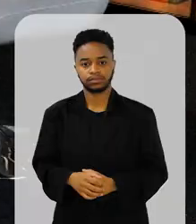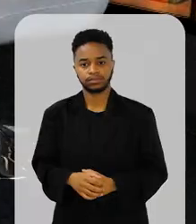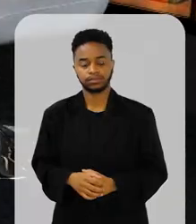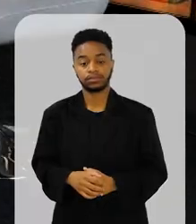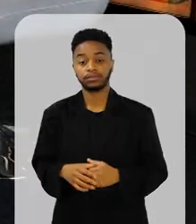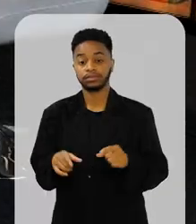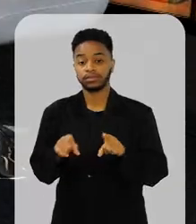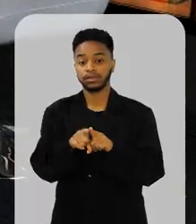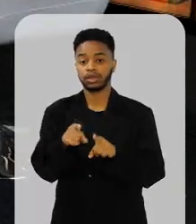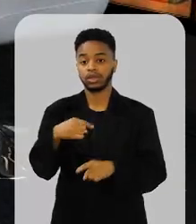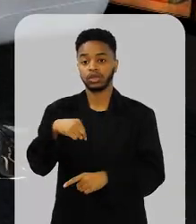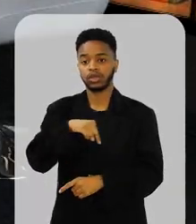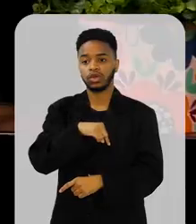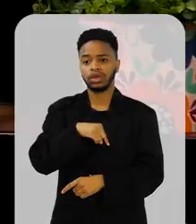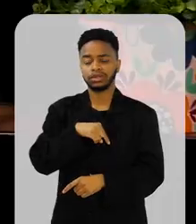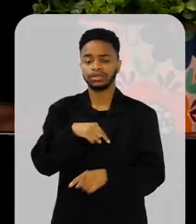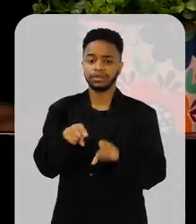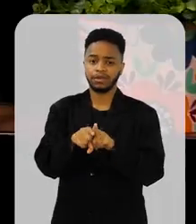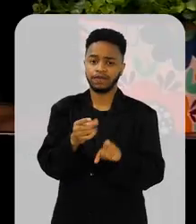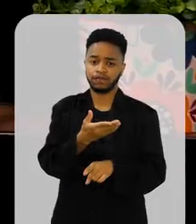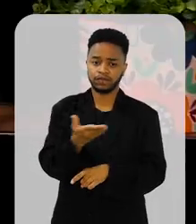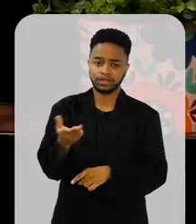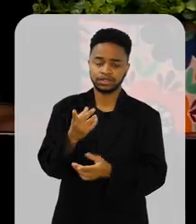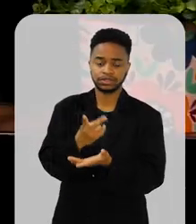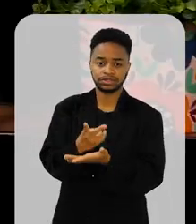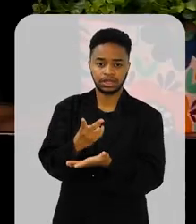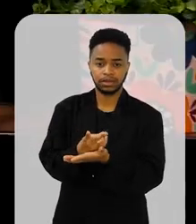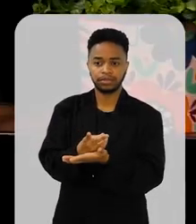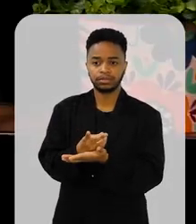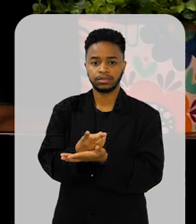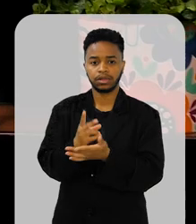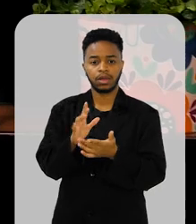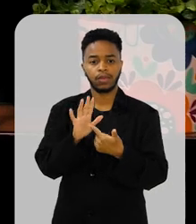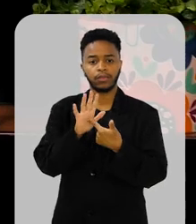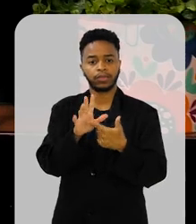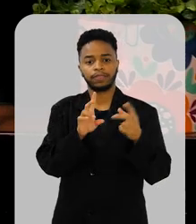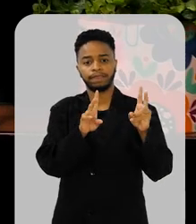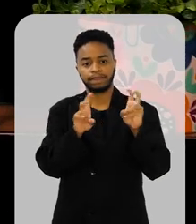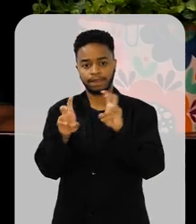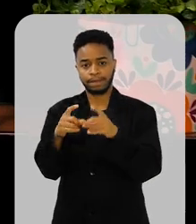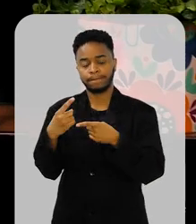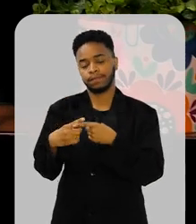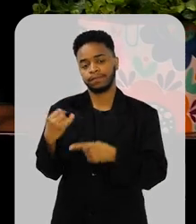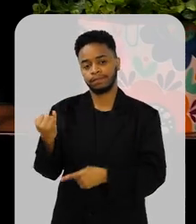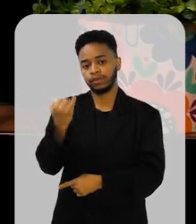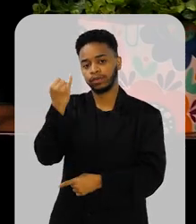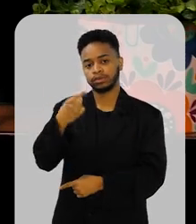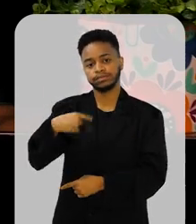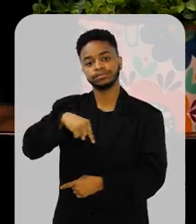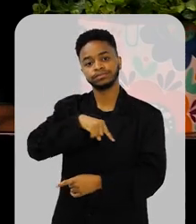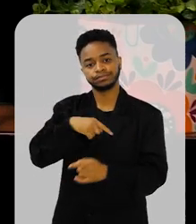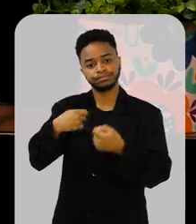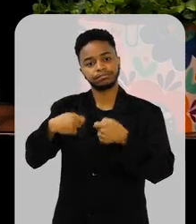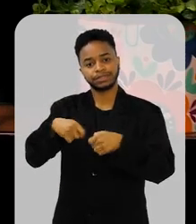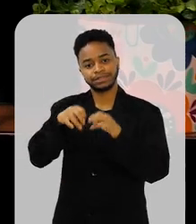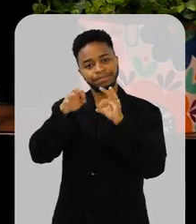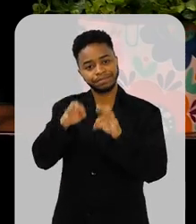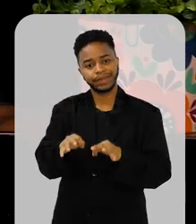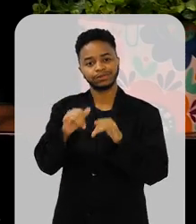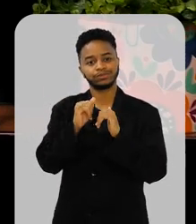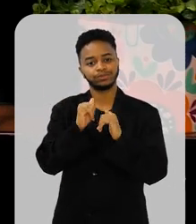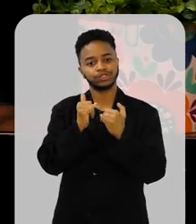E que nós aí, que vocês sempre tragam esse tema, isso é muito importante. Uhum. Nós precisamos muito